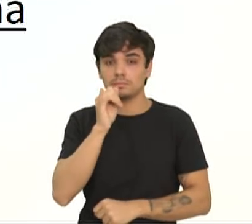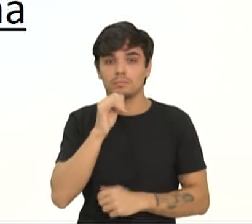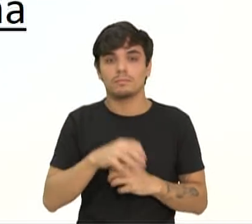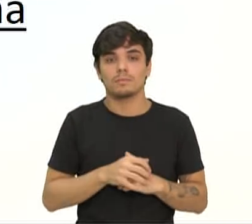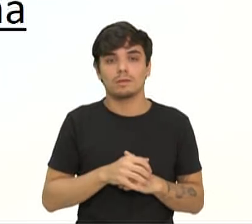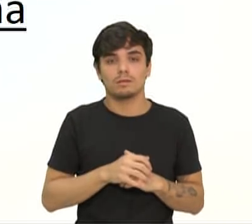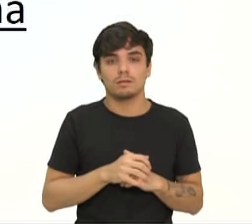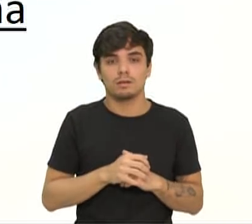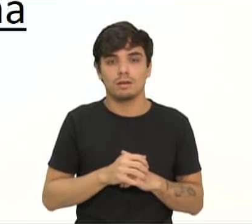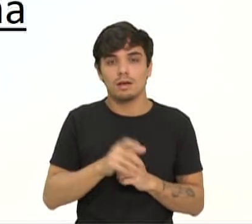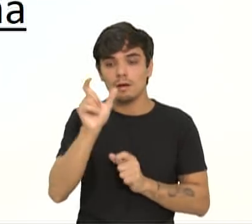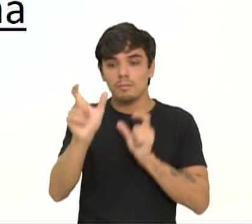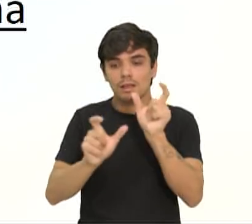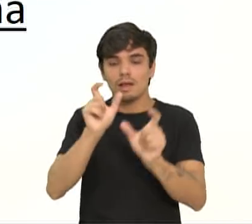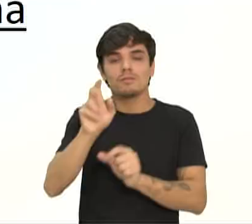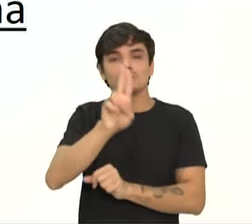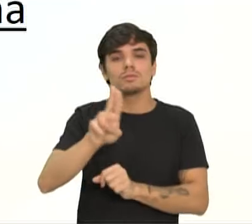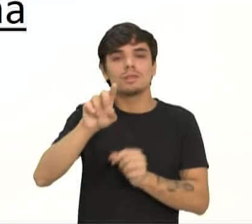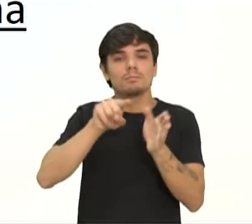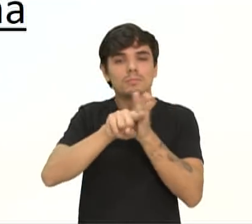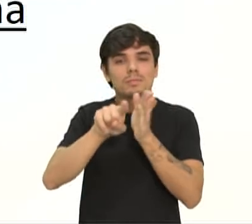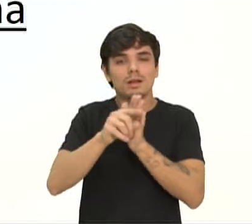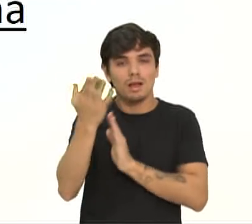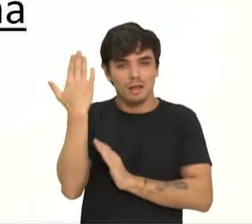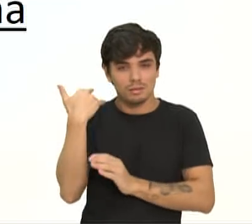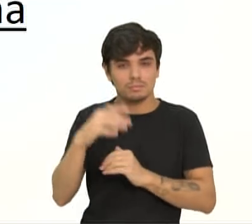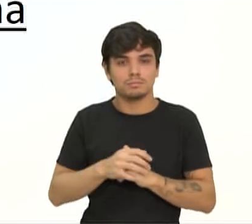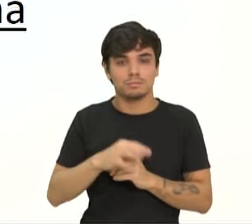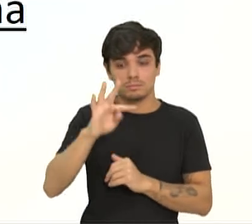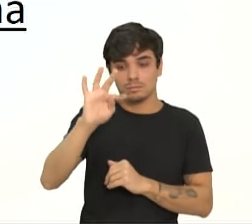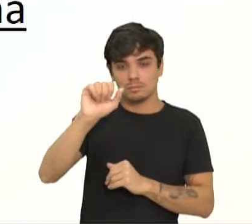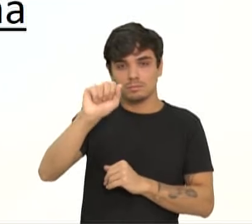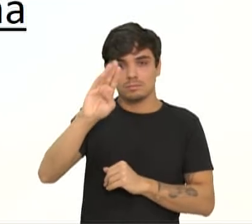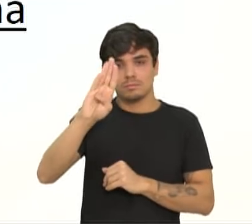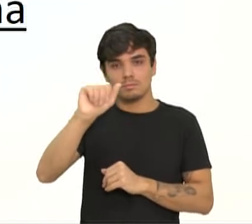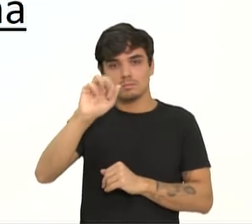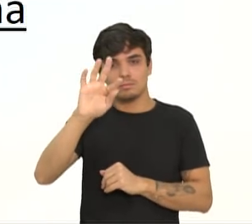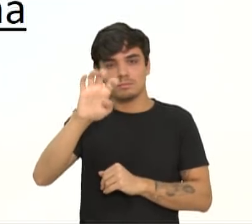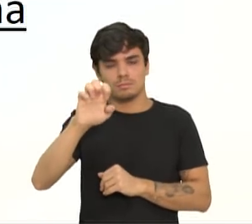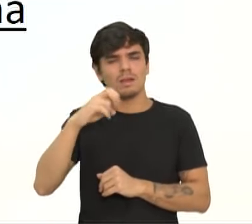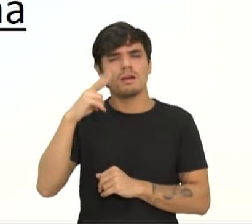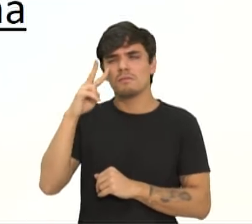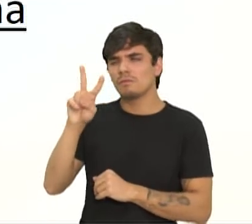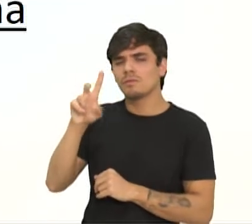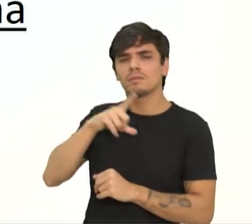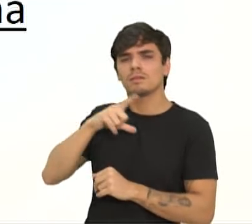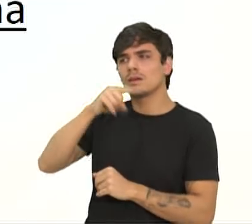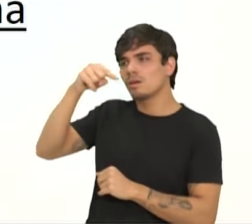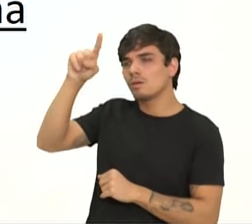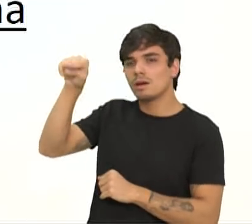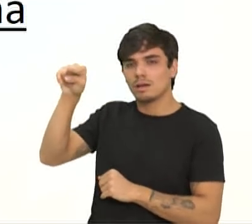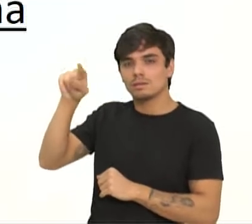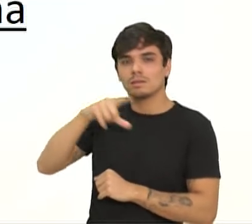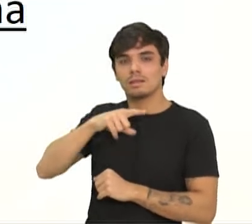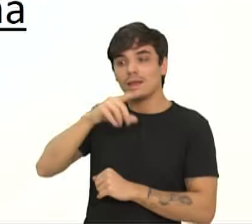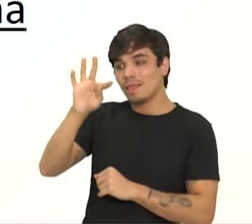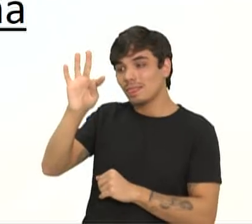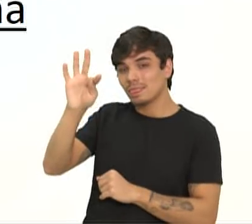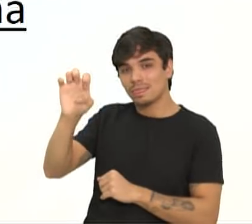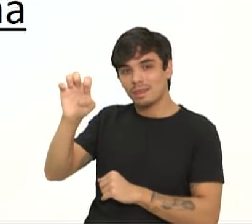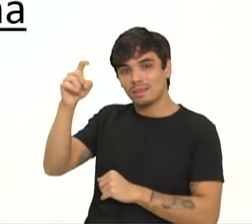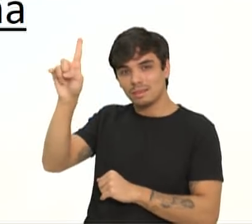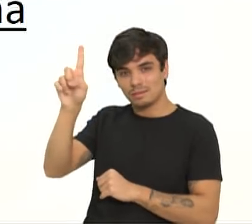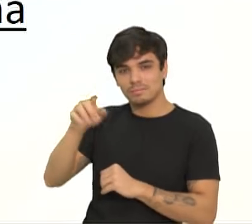que utilizamos nas questões anteriores. Taubaté. Vimos que o acento está no té, a sílaba tônica é o té.